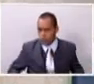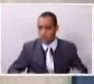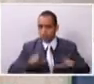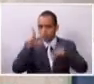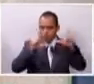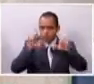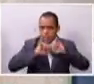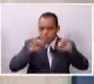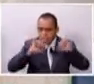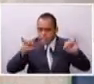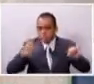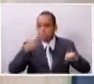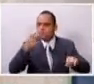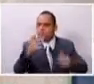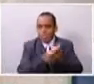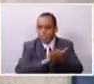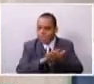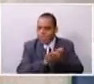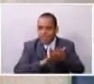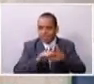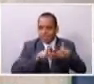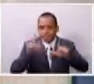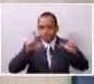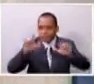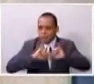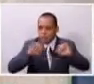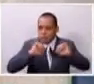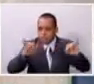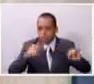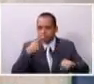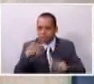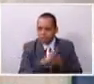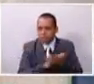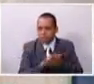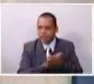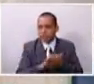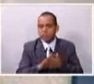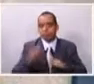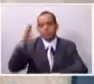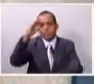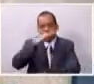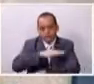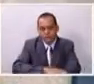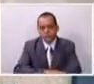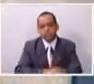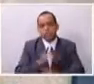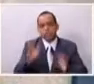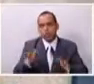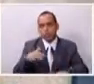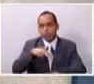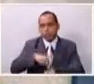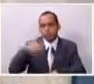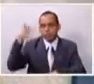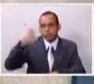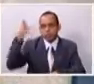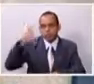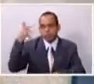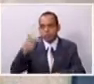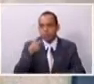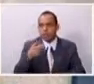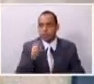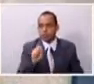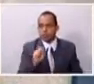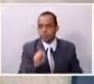não é levado em conta pela mídia. Mas, em contrapartida, eu estou nessa tarde aqui, além de fazer essa homenagem ao soldado